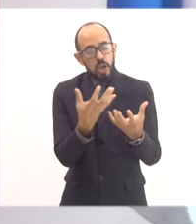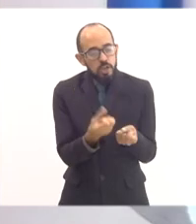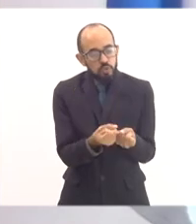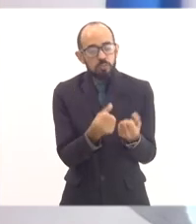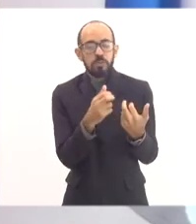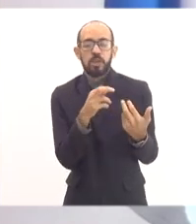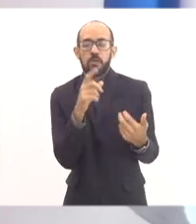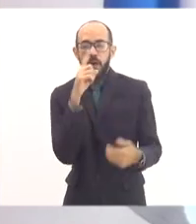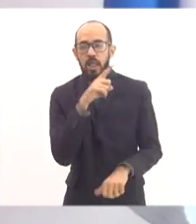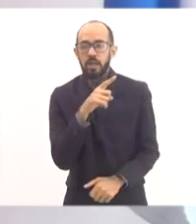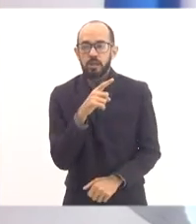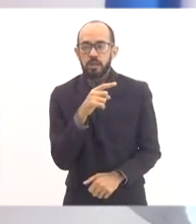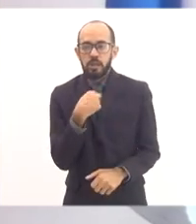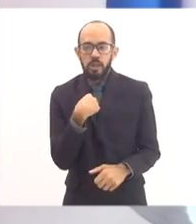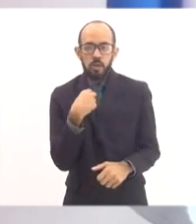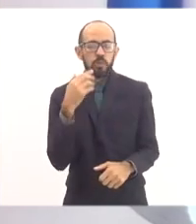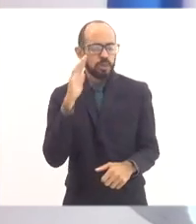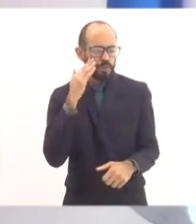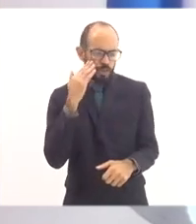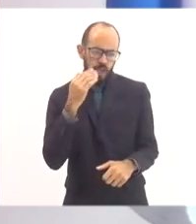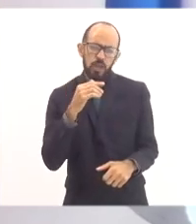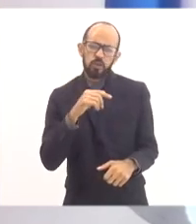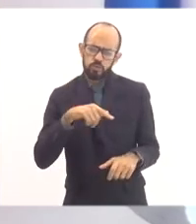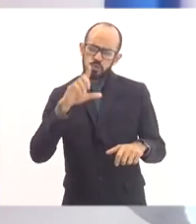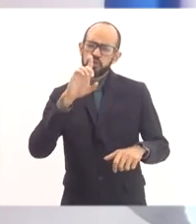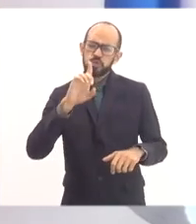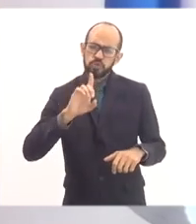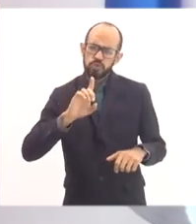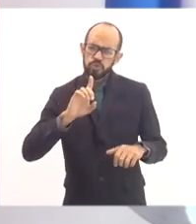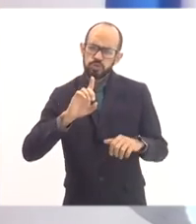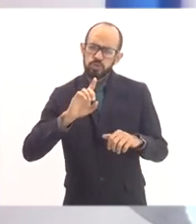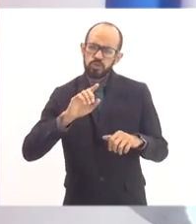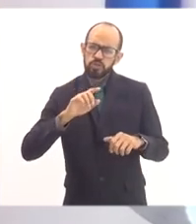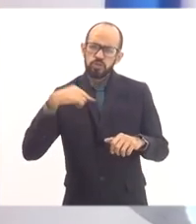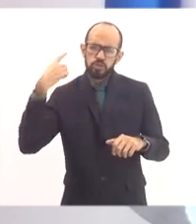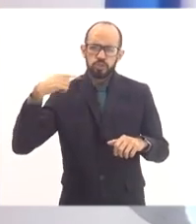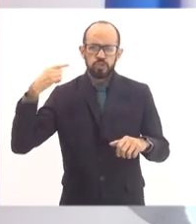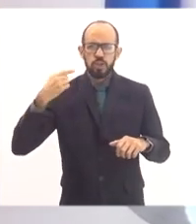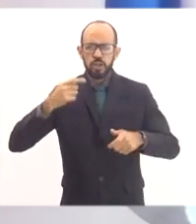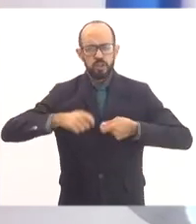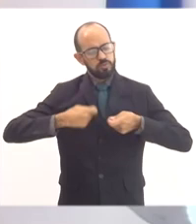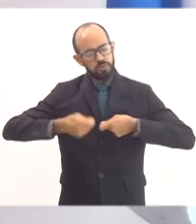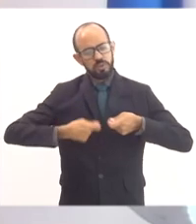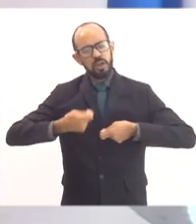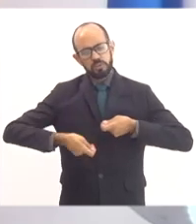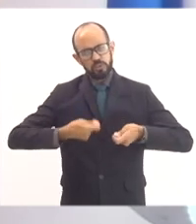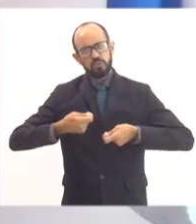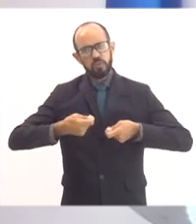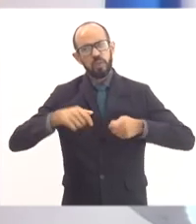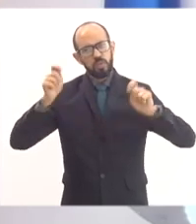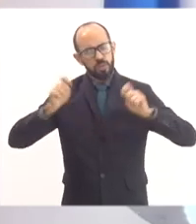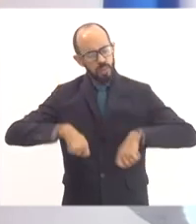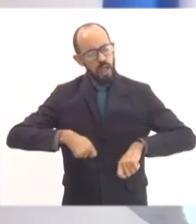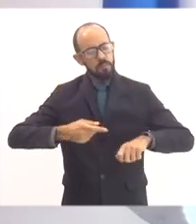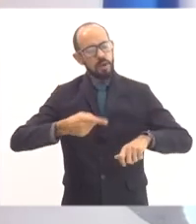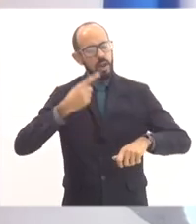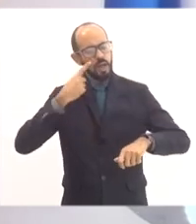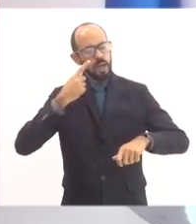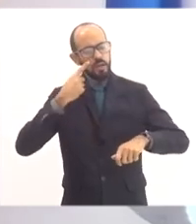concordo. Eu entendo um pouquinho de direito administrativo, modéstia à parte. A administração pode rever os seus atos a qualquer